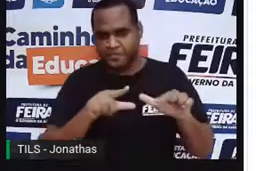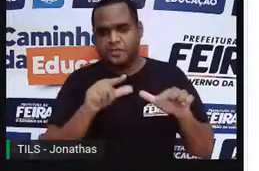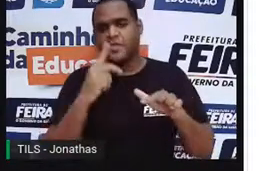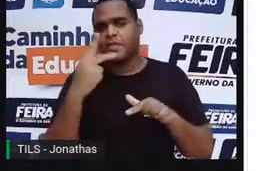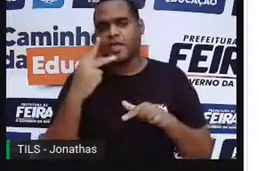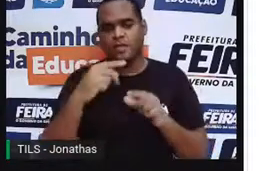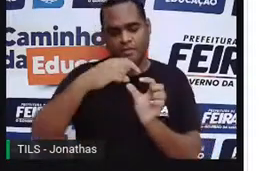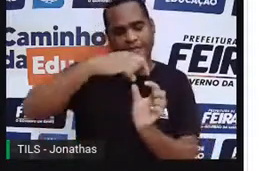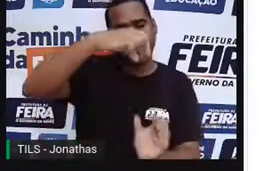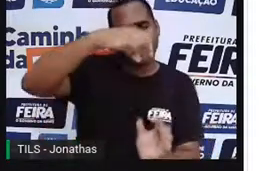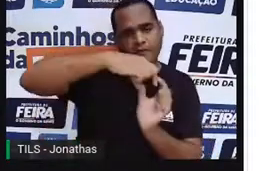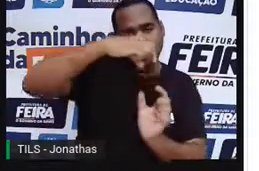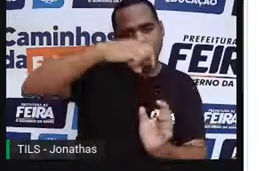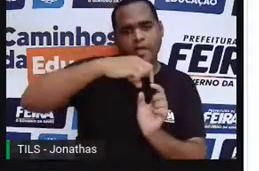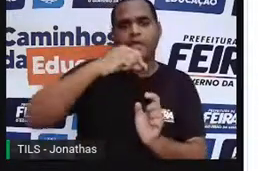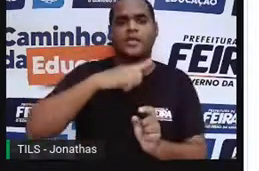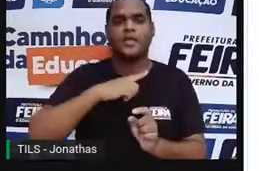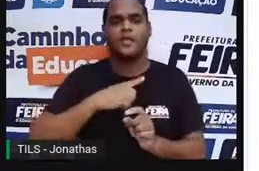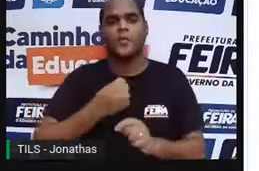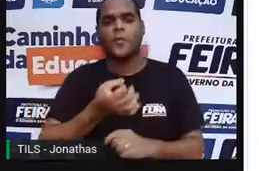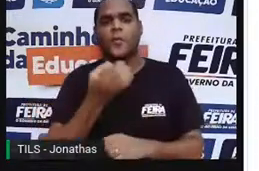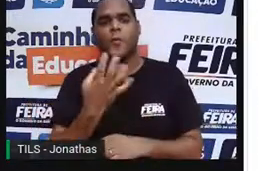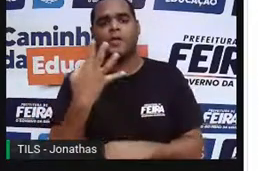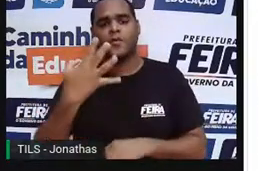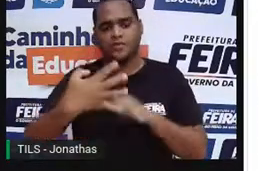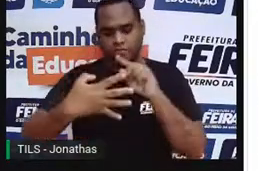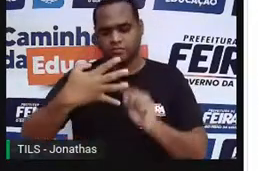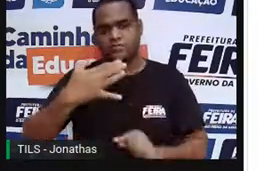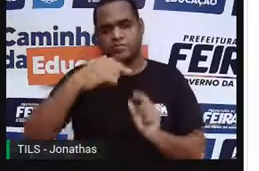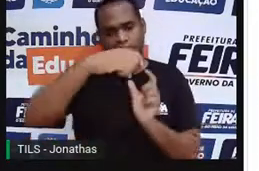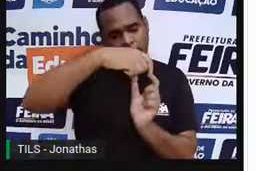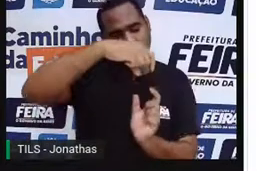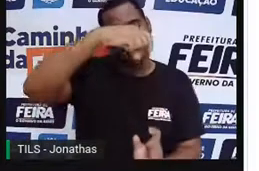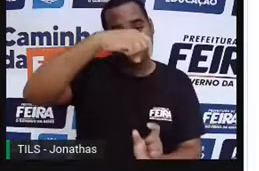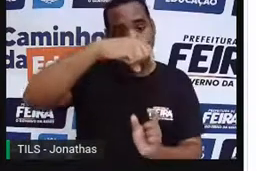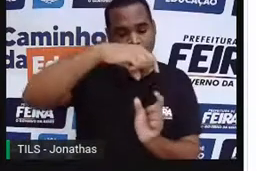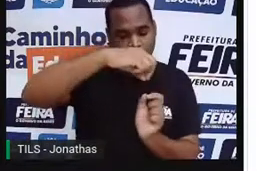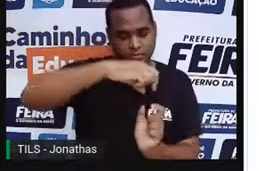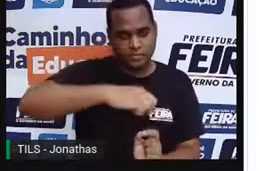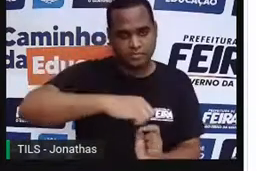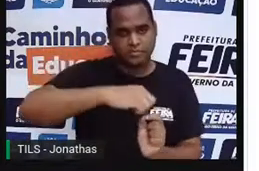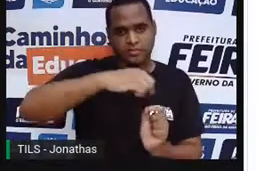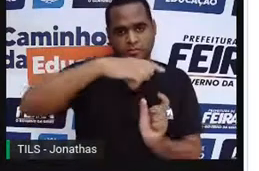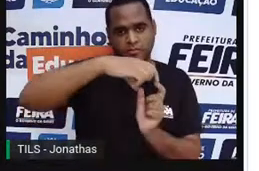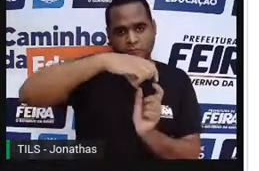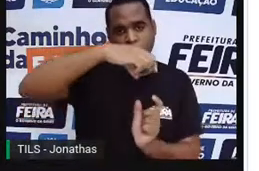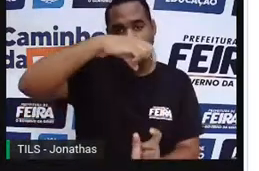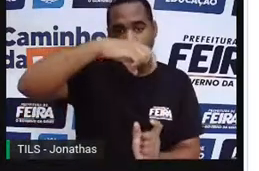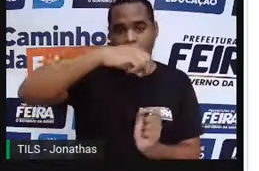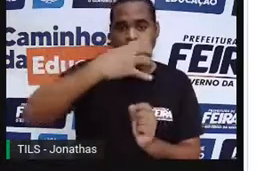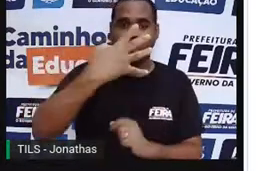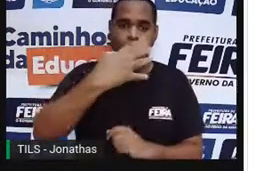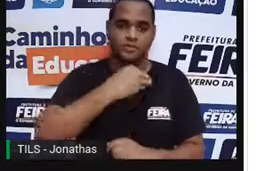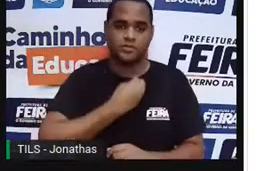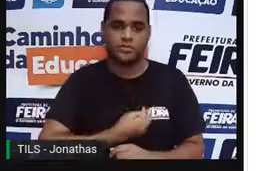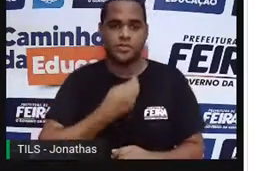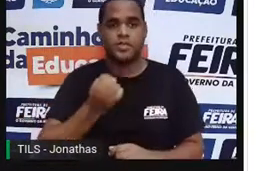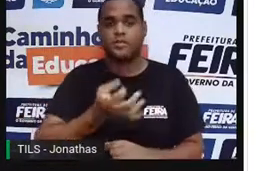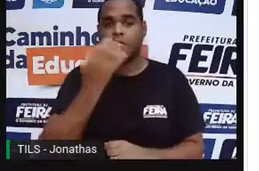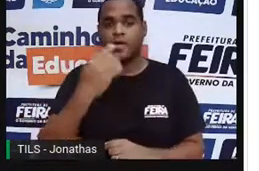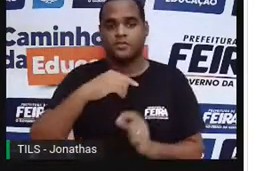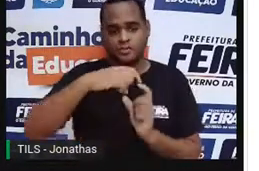uma fileirinha com 4 placas então uma fileirinha com 4 placas quantas dessas